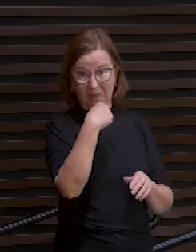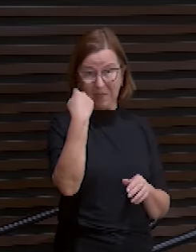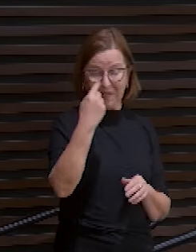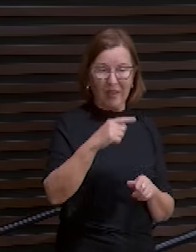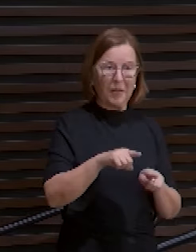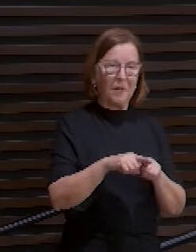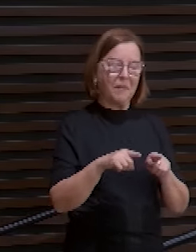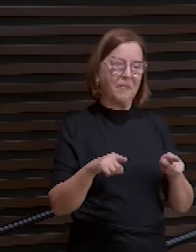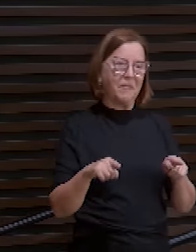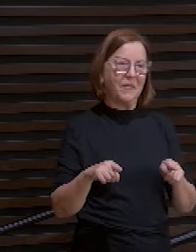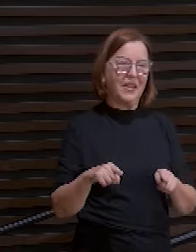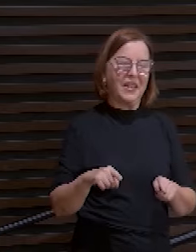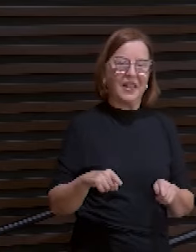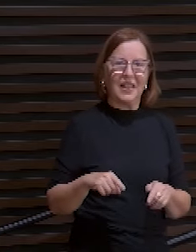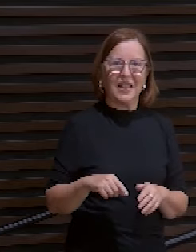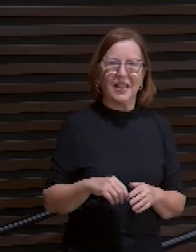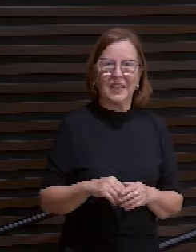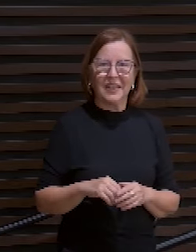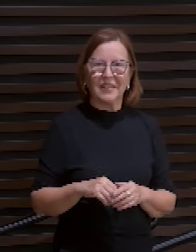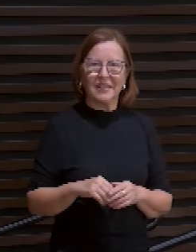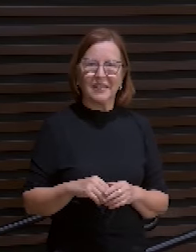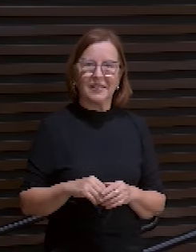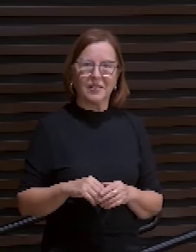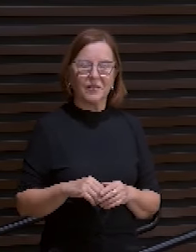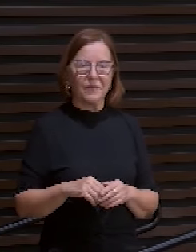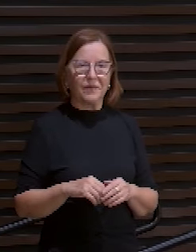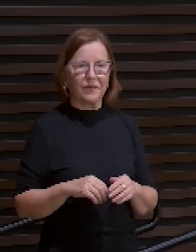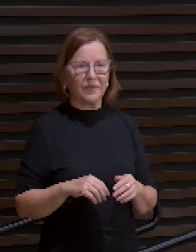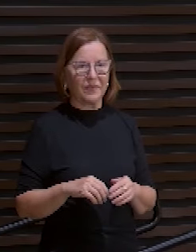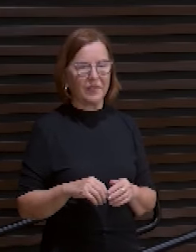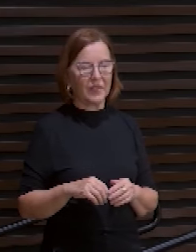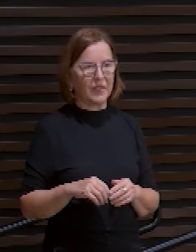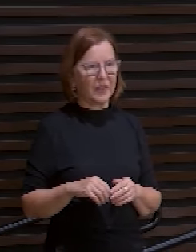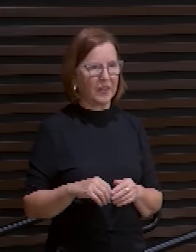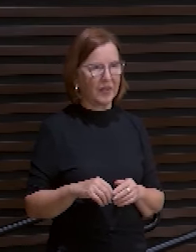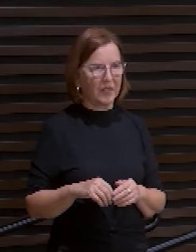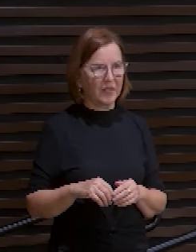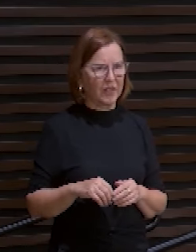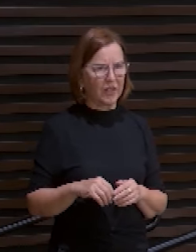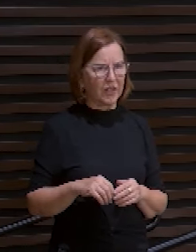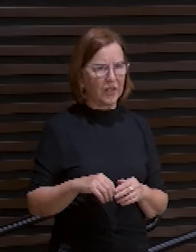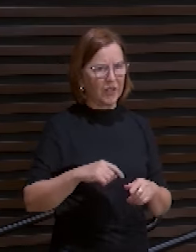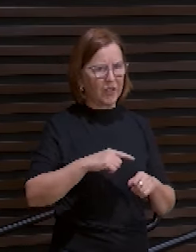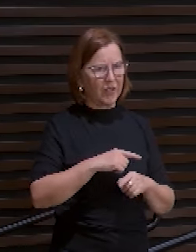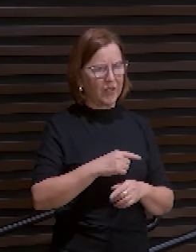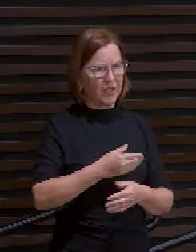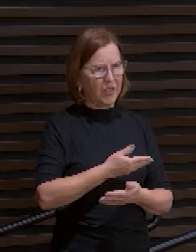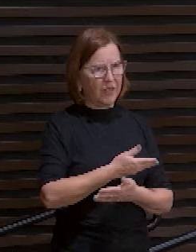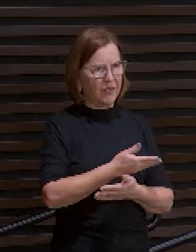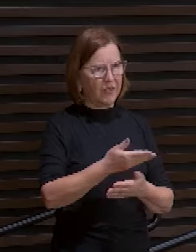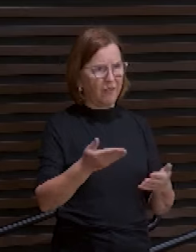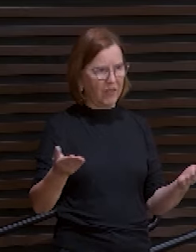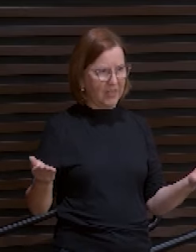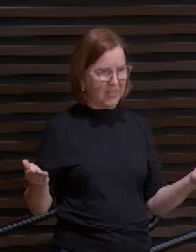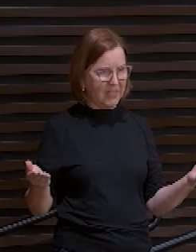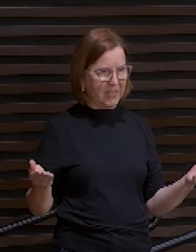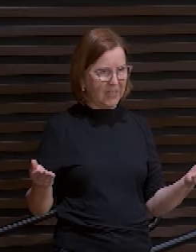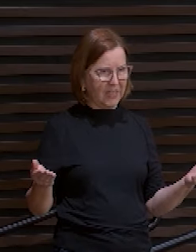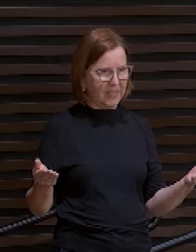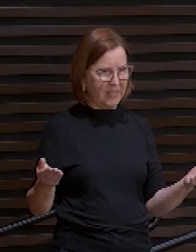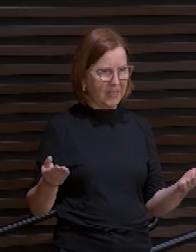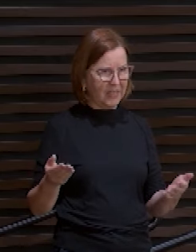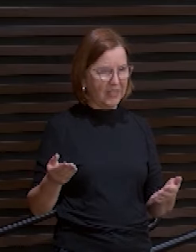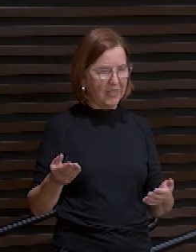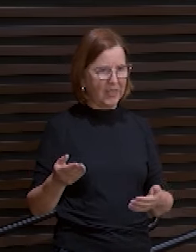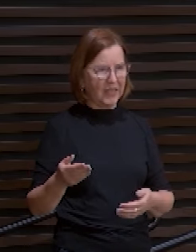espírito do fruto do espírito Você tem andado junto com os seus com